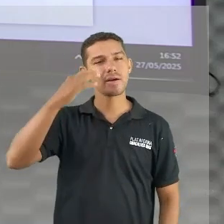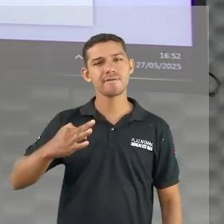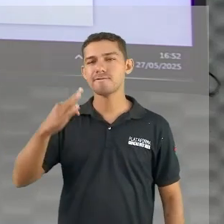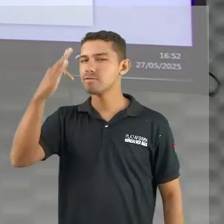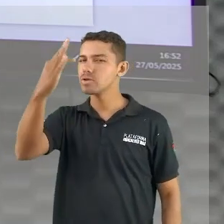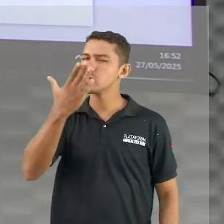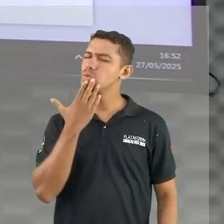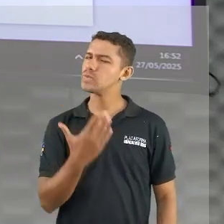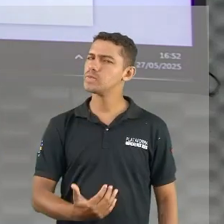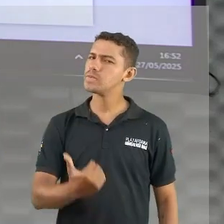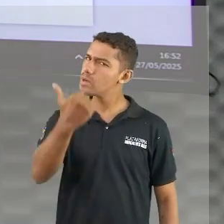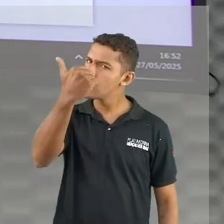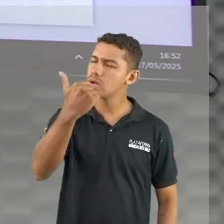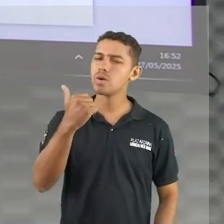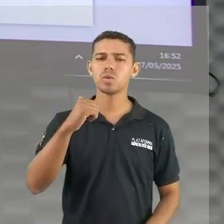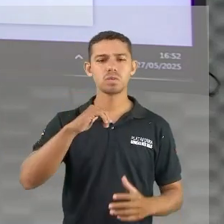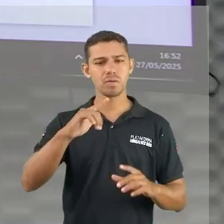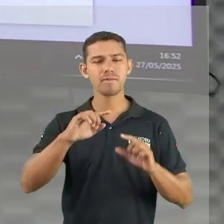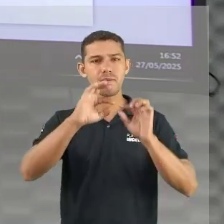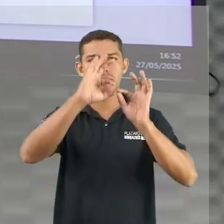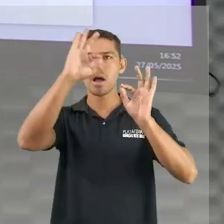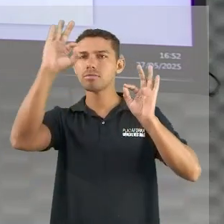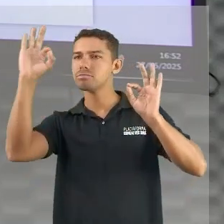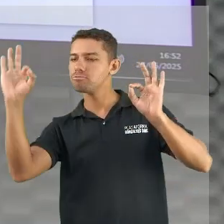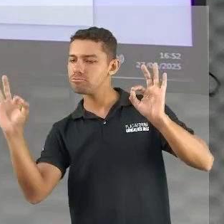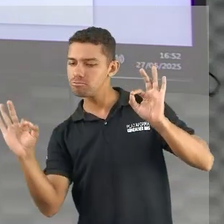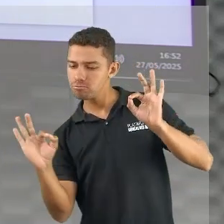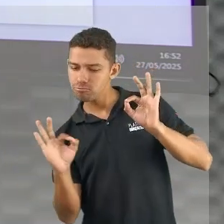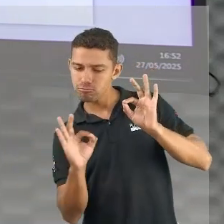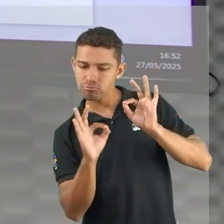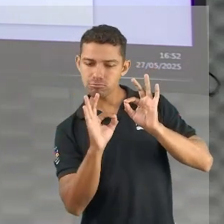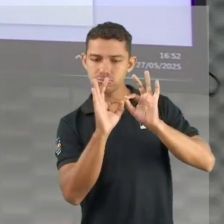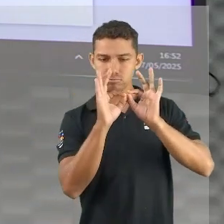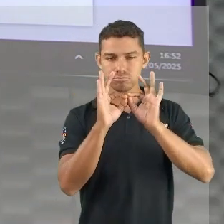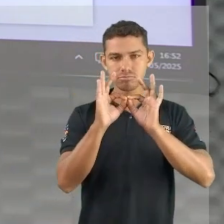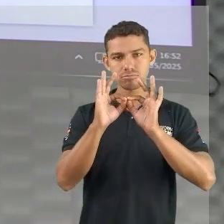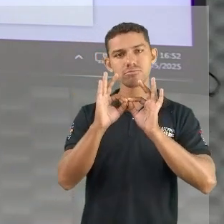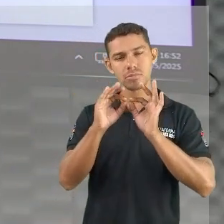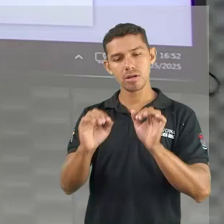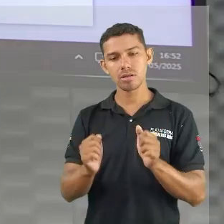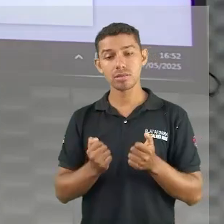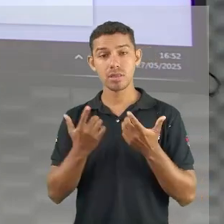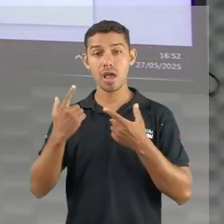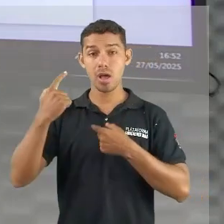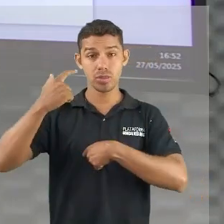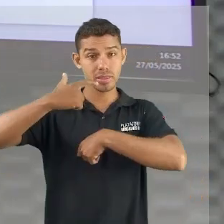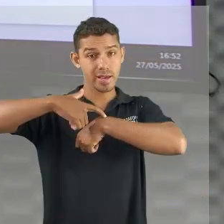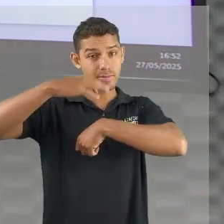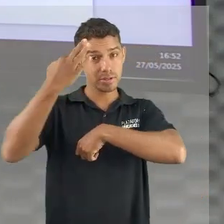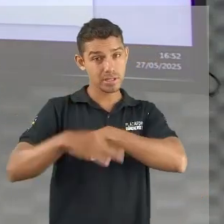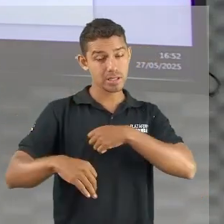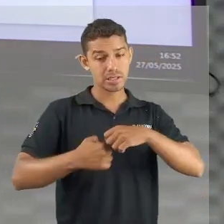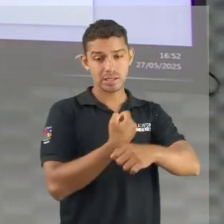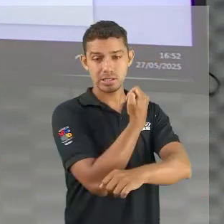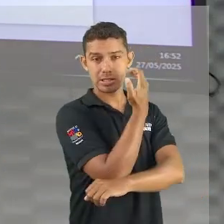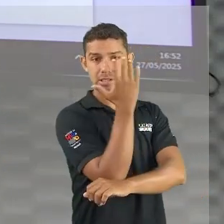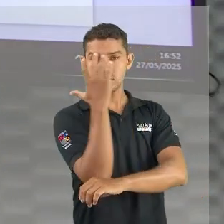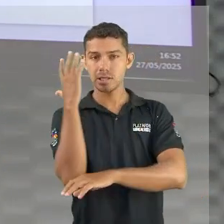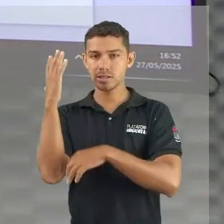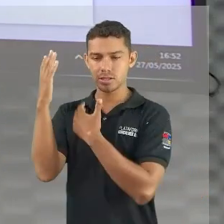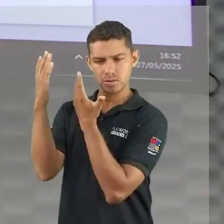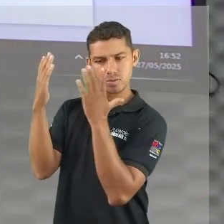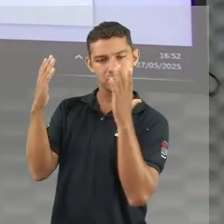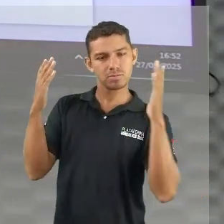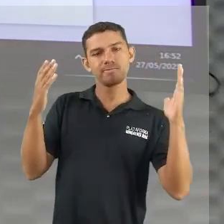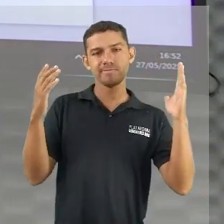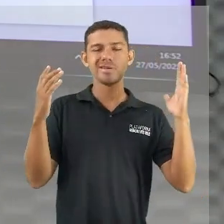De como as coisas vão e voltam dentro de um tempo em que é um tempo da natureza, né? E o tempo da